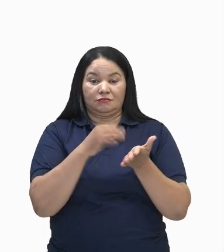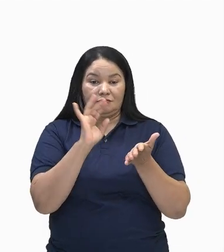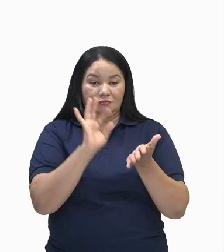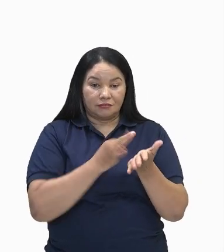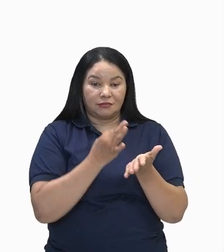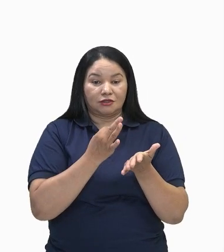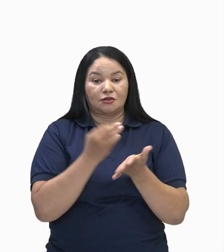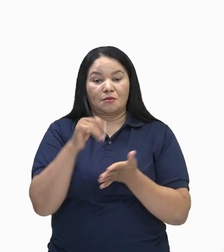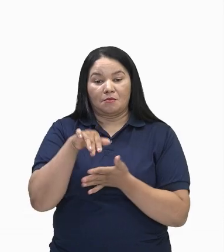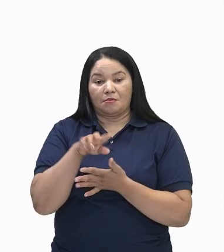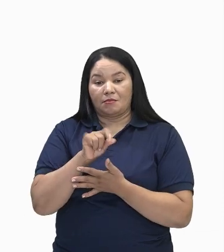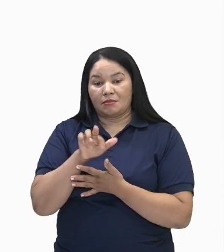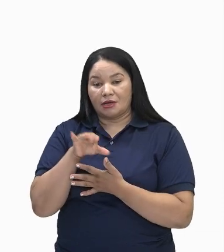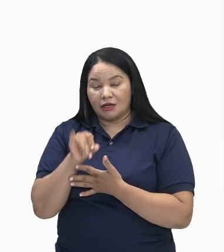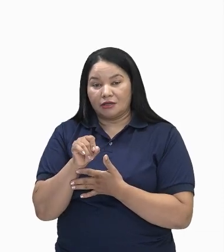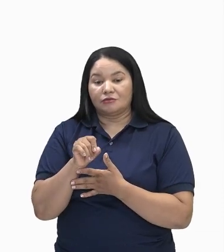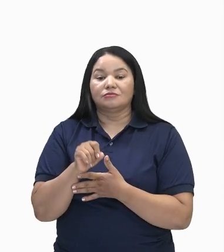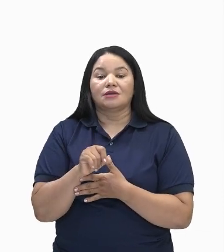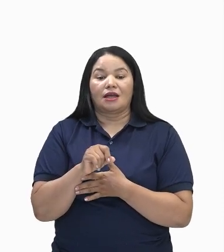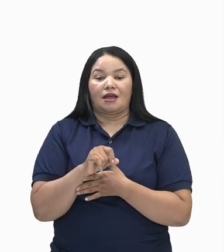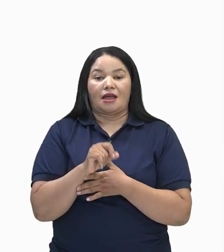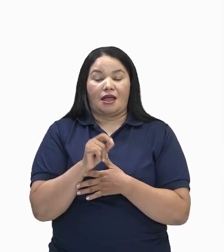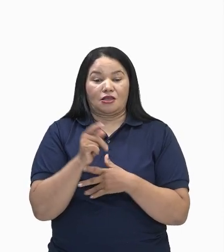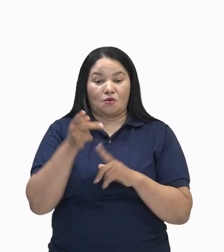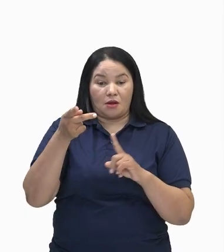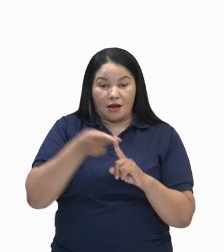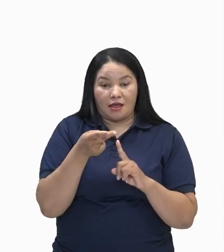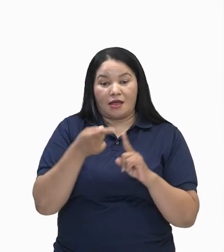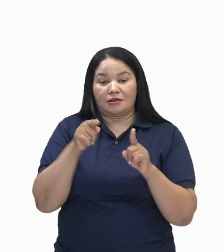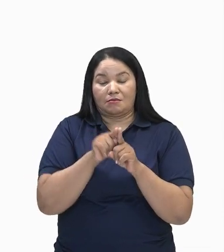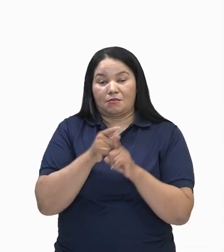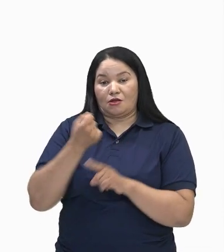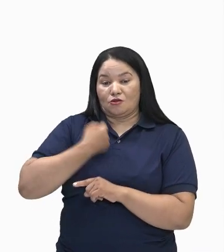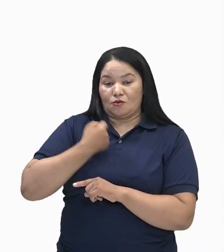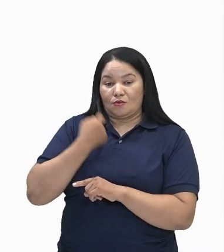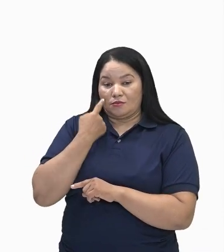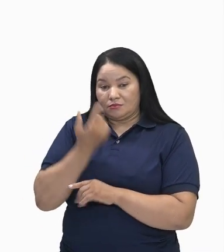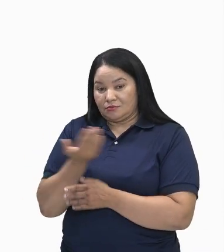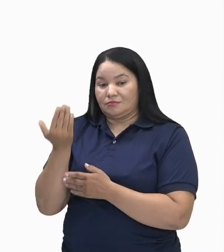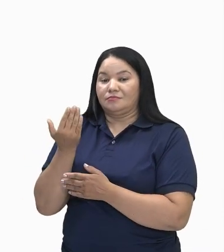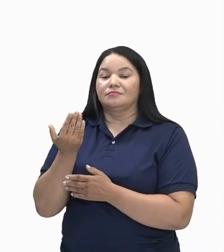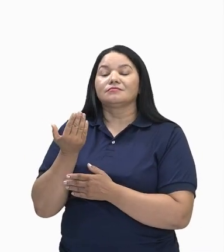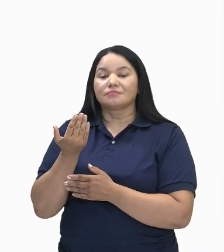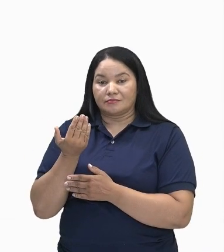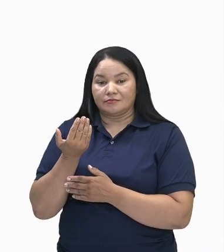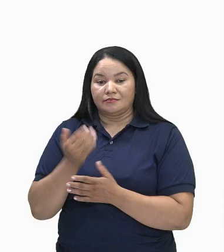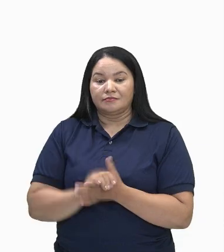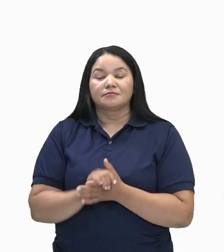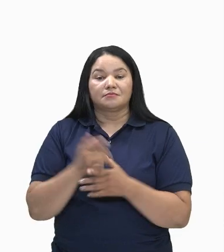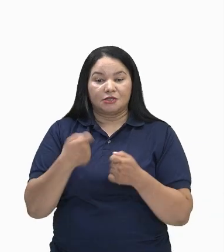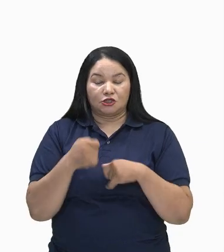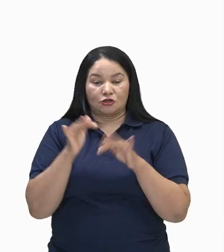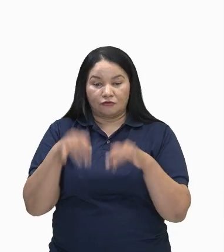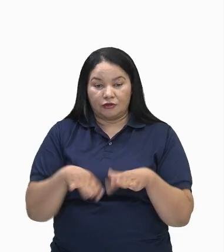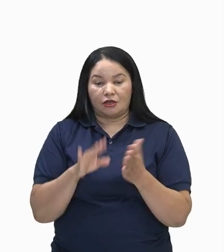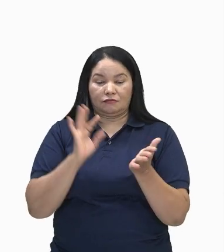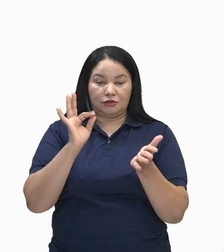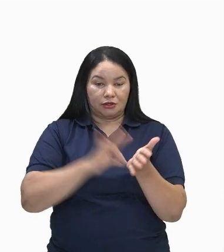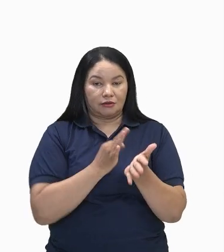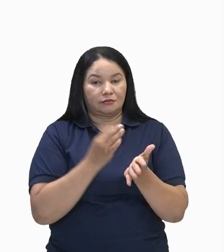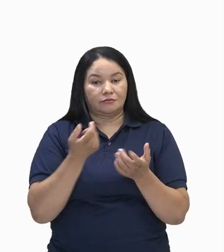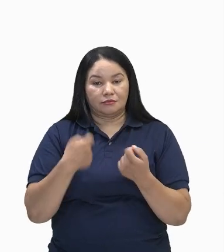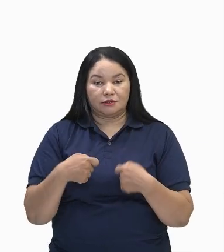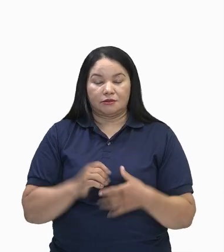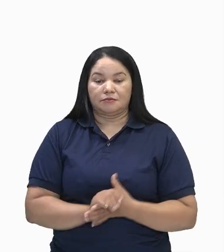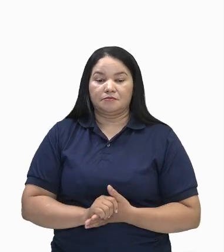Mário Paixão. O cliente tem aí o número, né, talvez de inscrição do cliente.